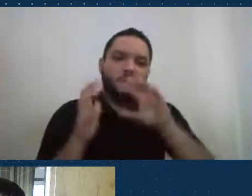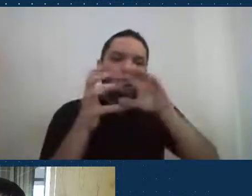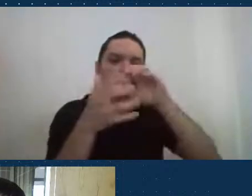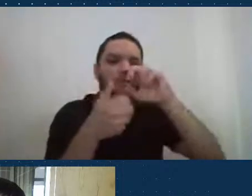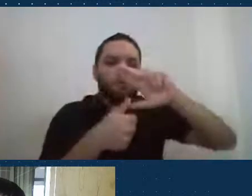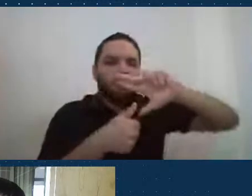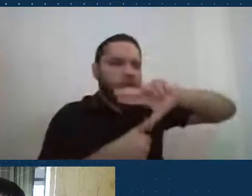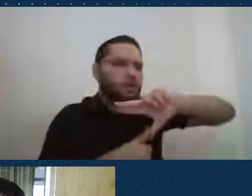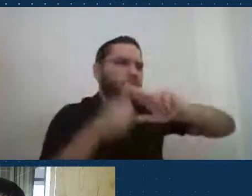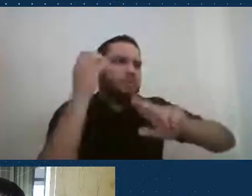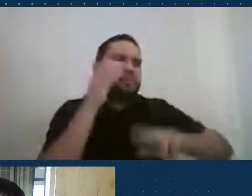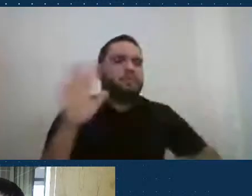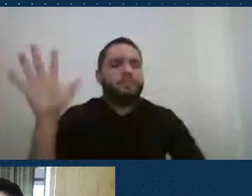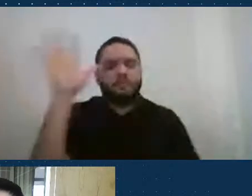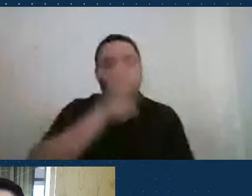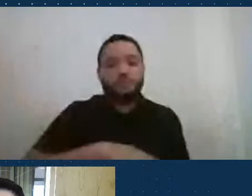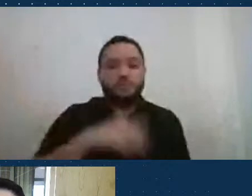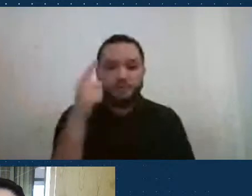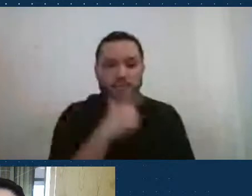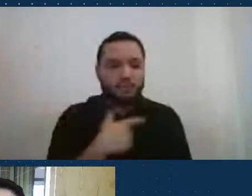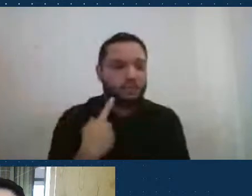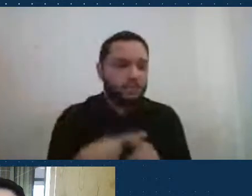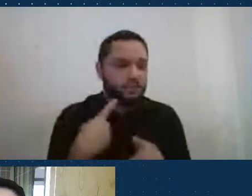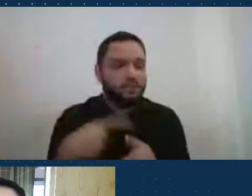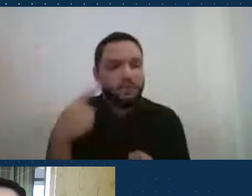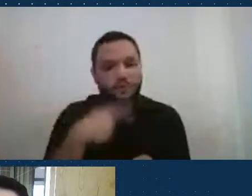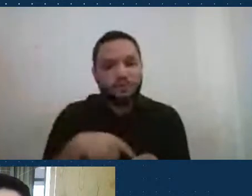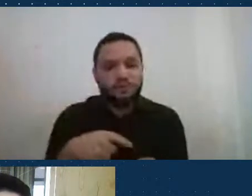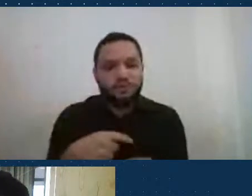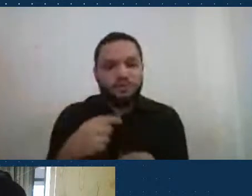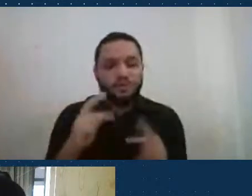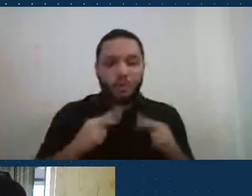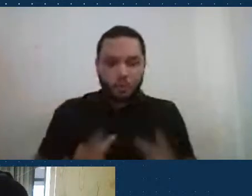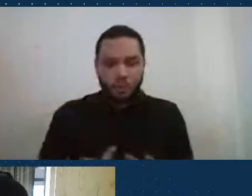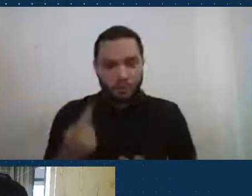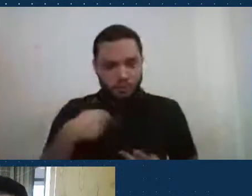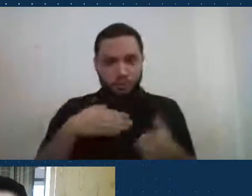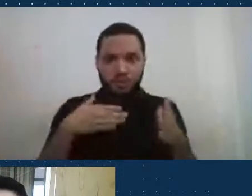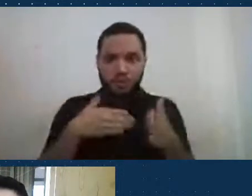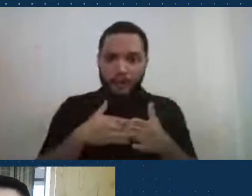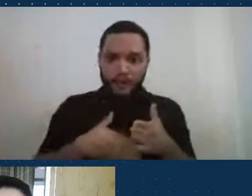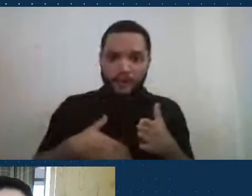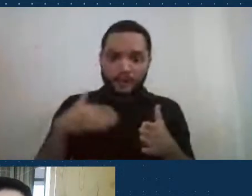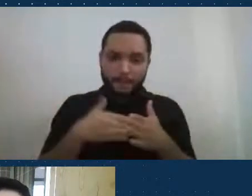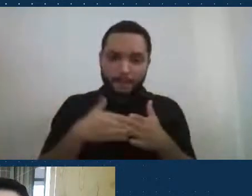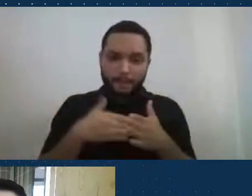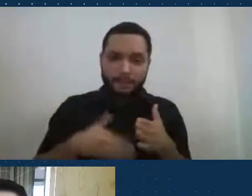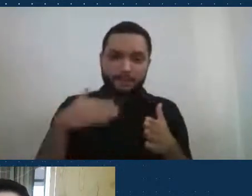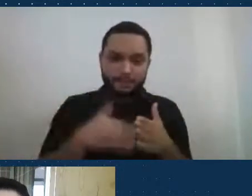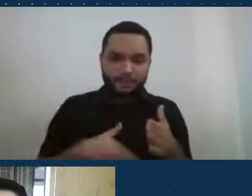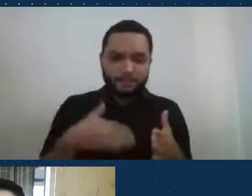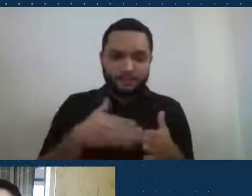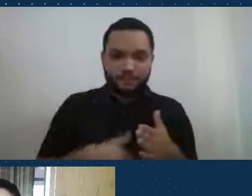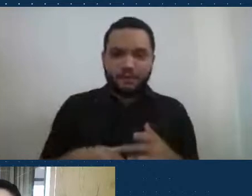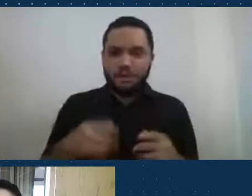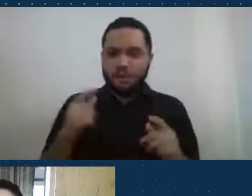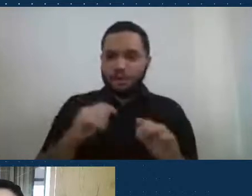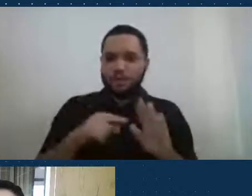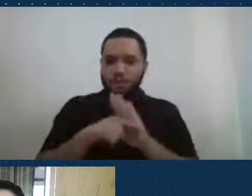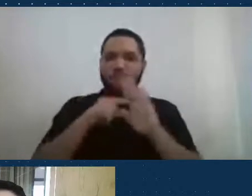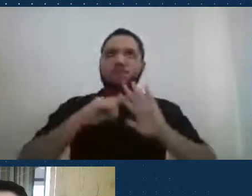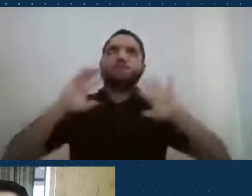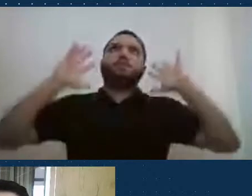no Brasil, que eu consegui, porque também a gente é humano, a gente tem limite, né? Aquilo que eu falei para o Felipe, você não vai dar conta de tudo. Mas